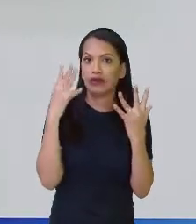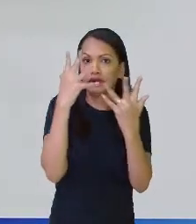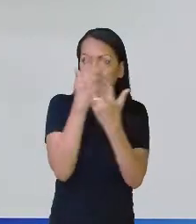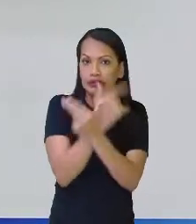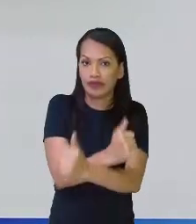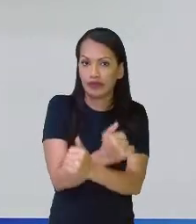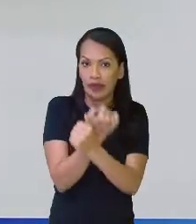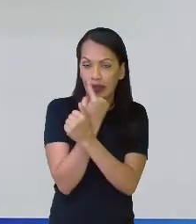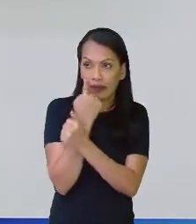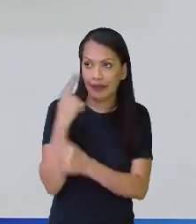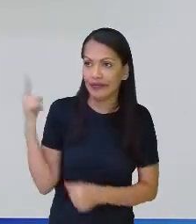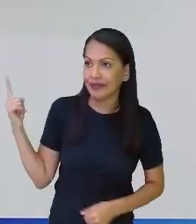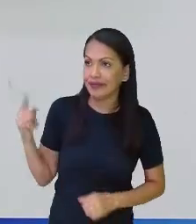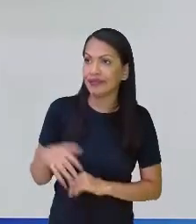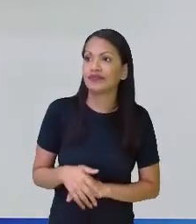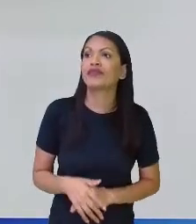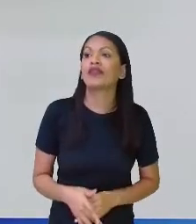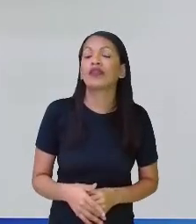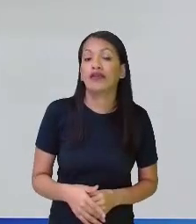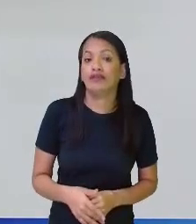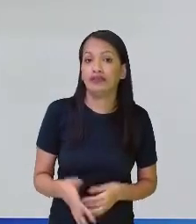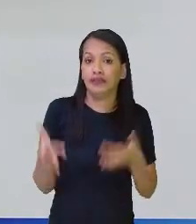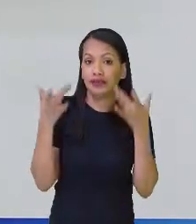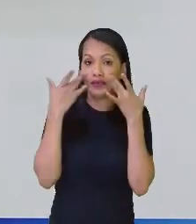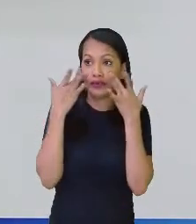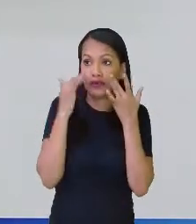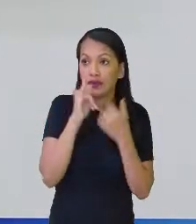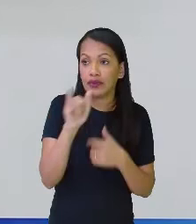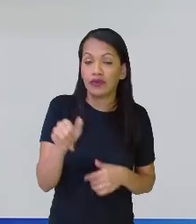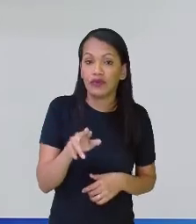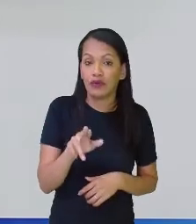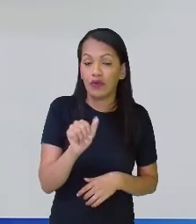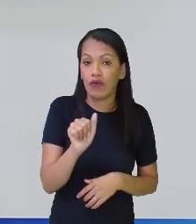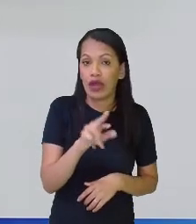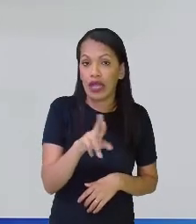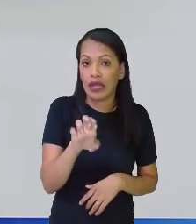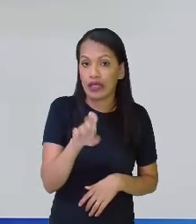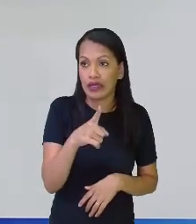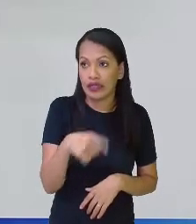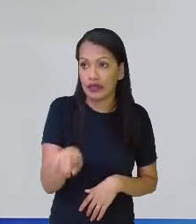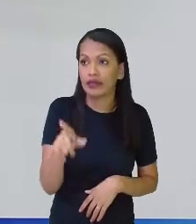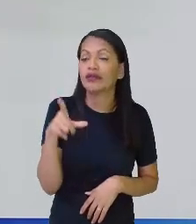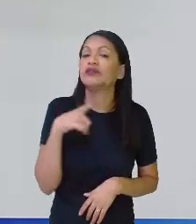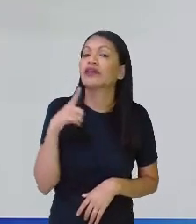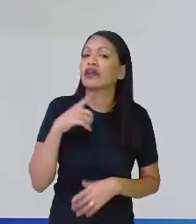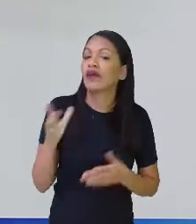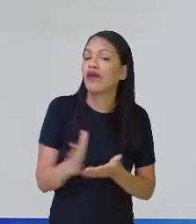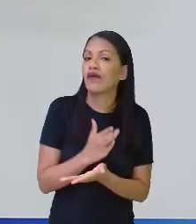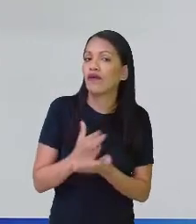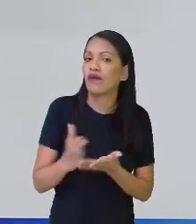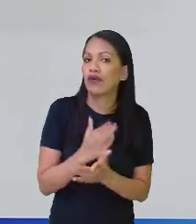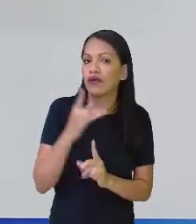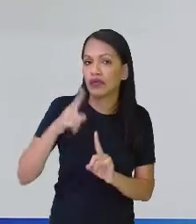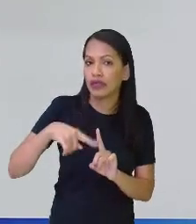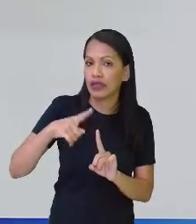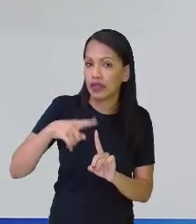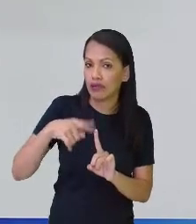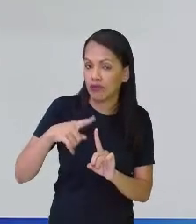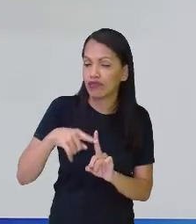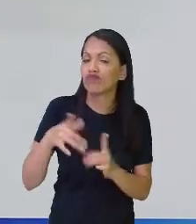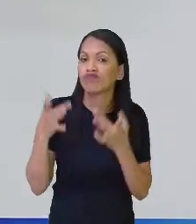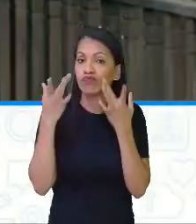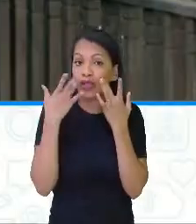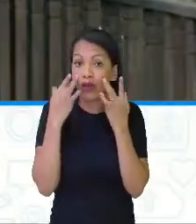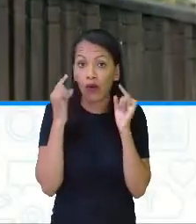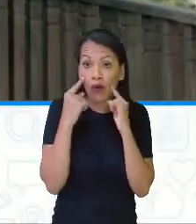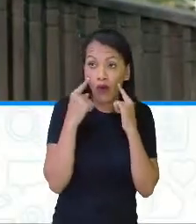olha só a frente dele. O nome desse teatro é Teatro Juarez. Muito bonito, né? Então, existem alguns tipos de teatro.